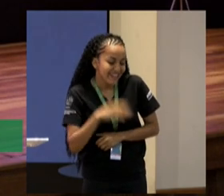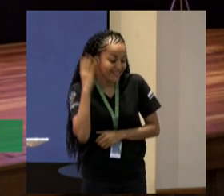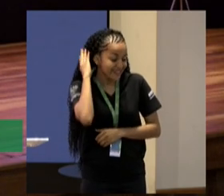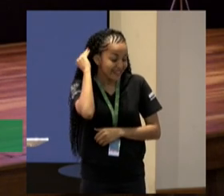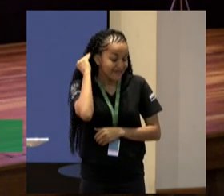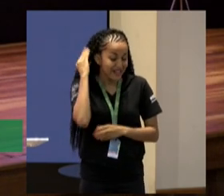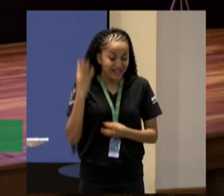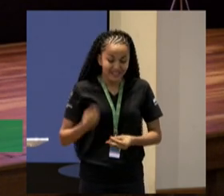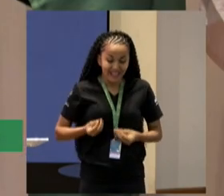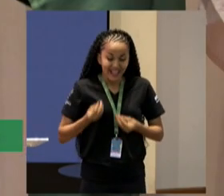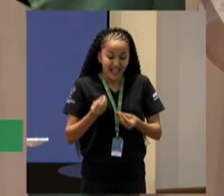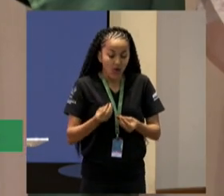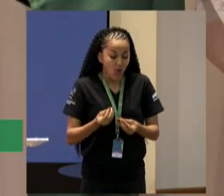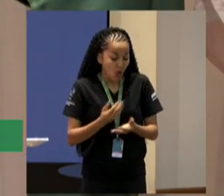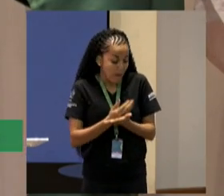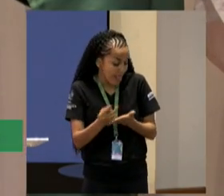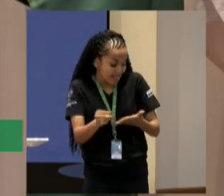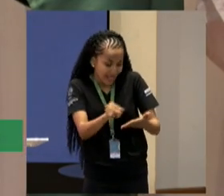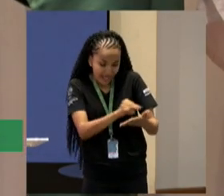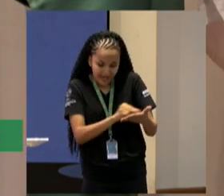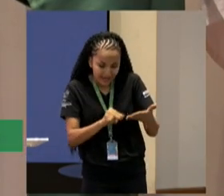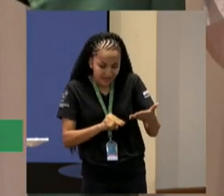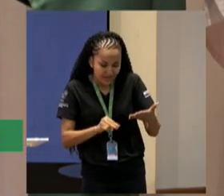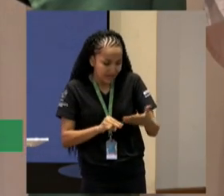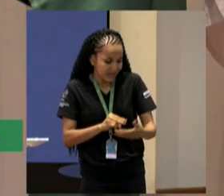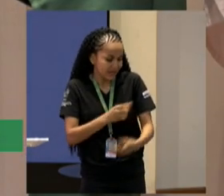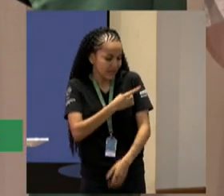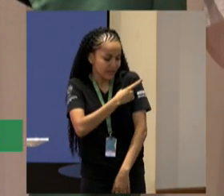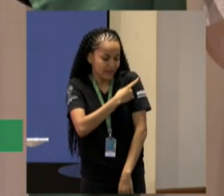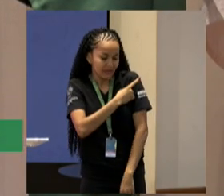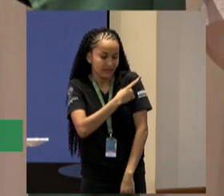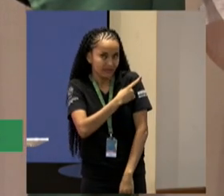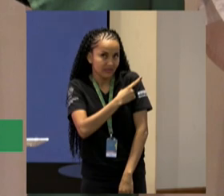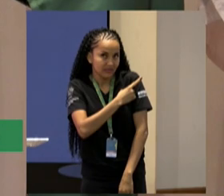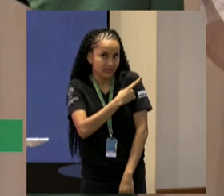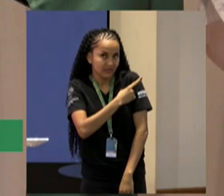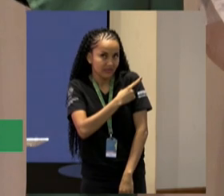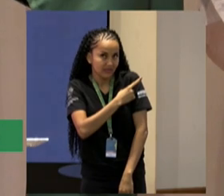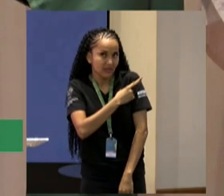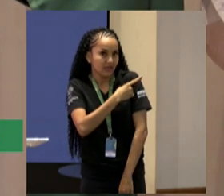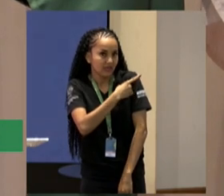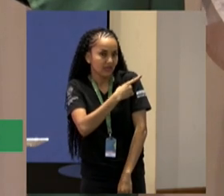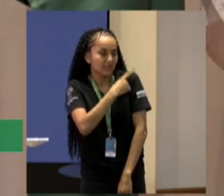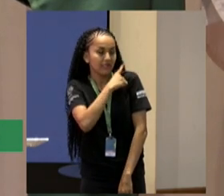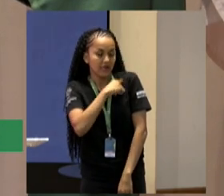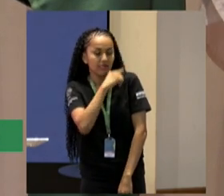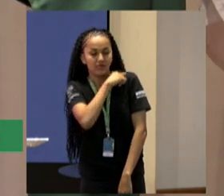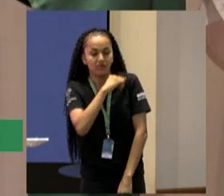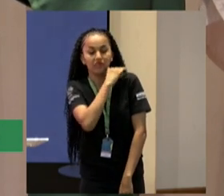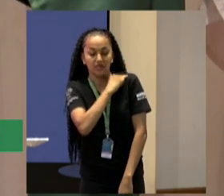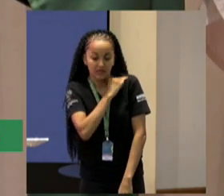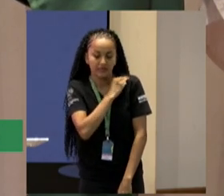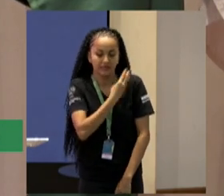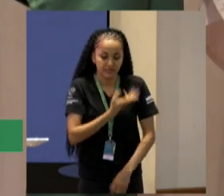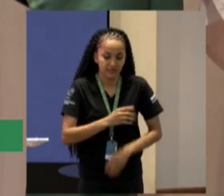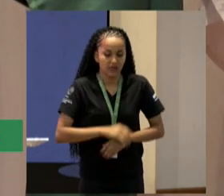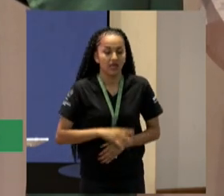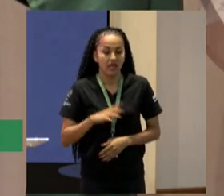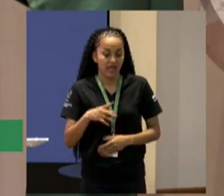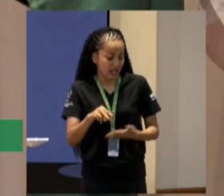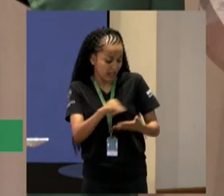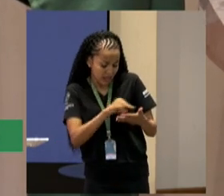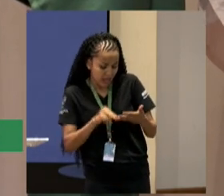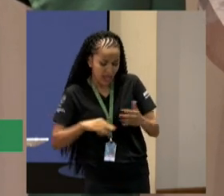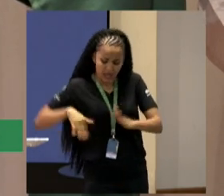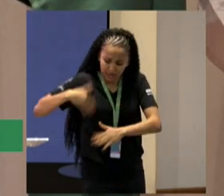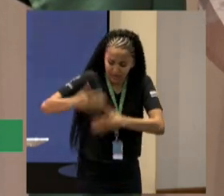alunos começam a ler para os alunos do primeiro e do segundo, do primeiro, segundo e terceiro ano. Então, aqui, essa leitura,